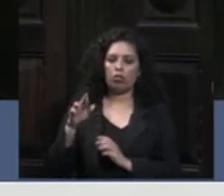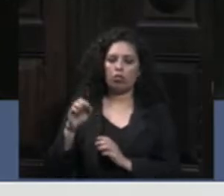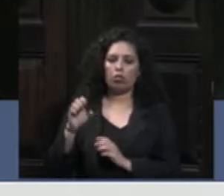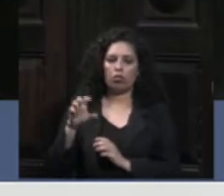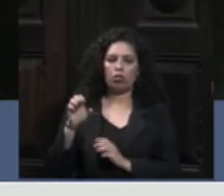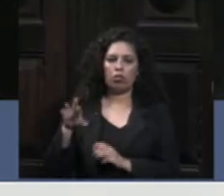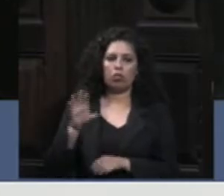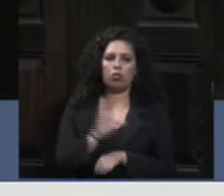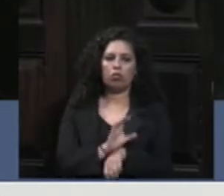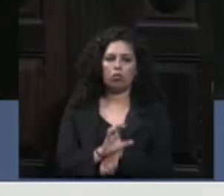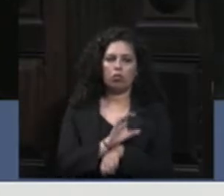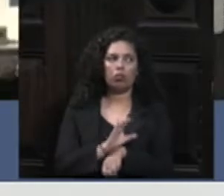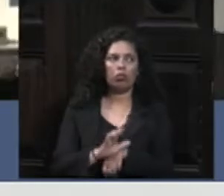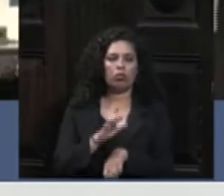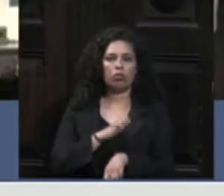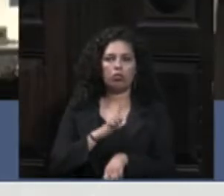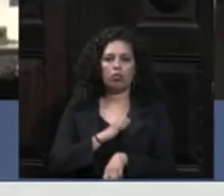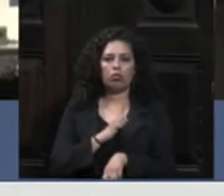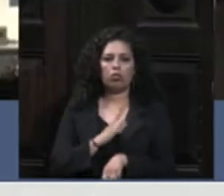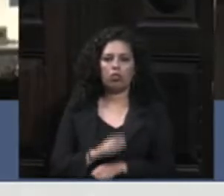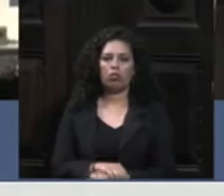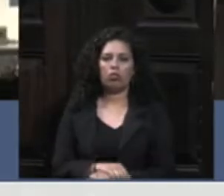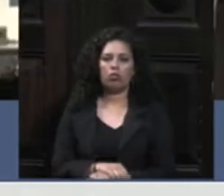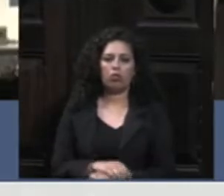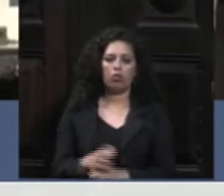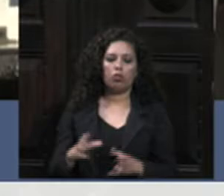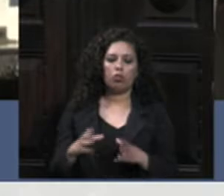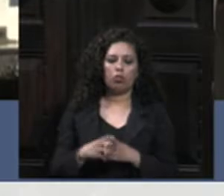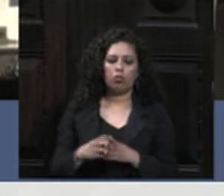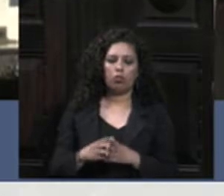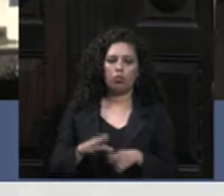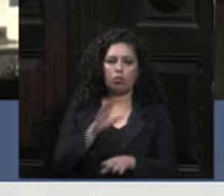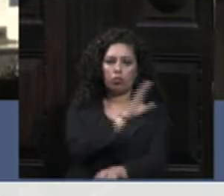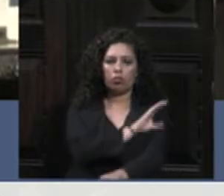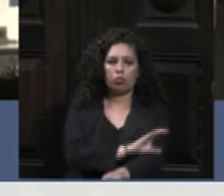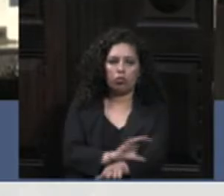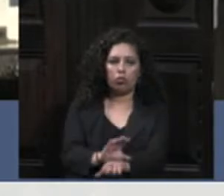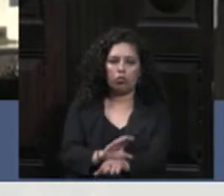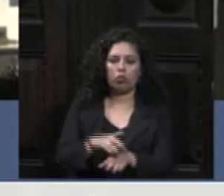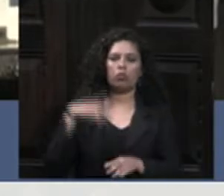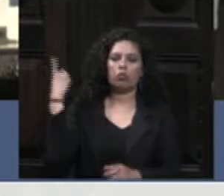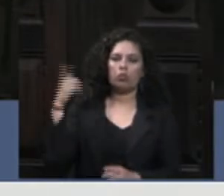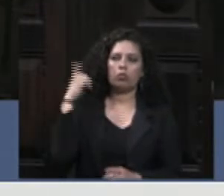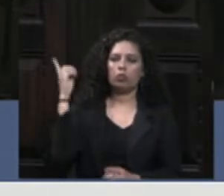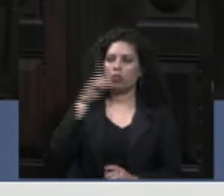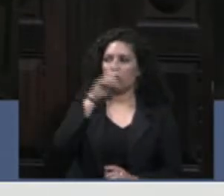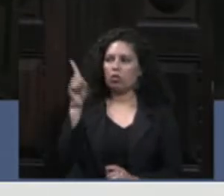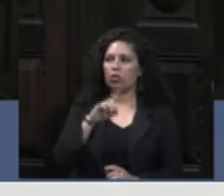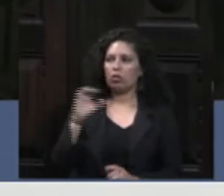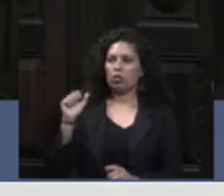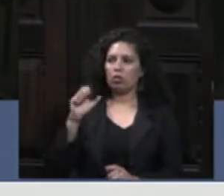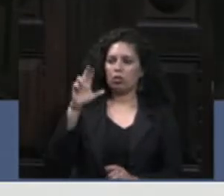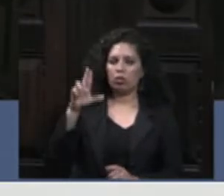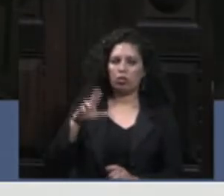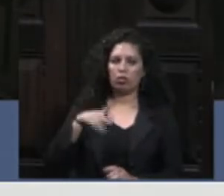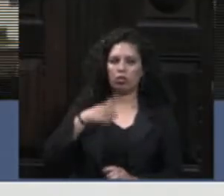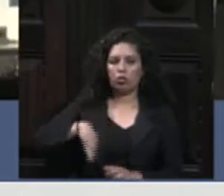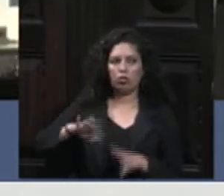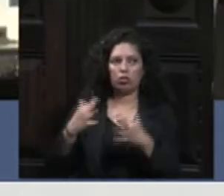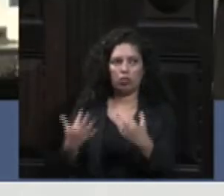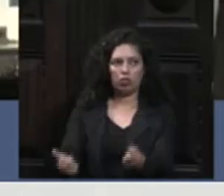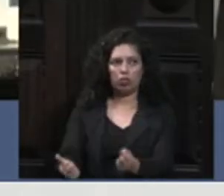pela constitucionalidade da matéria. Pela Comissão de Cultura, deputado Zaqueu Teixeira. Parecer